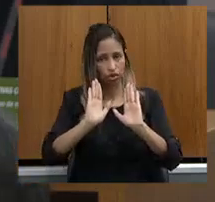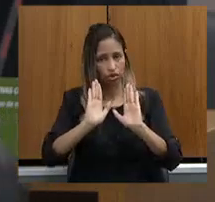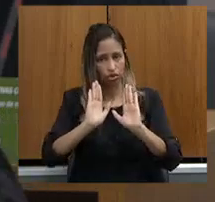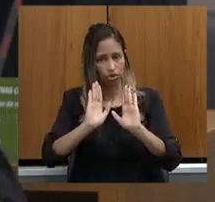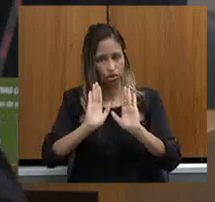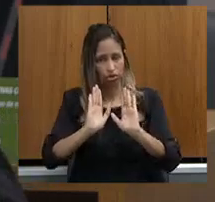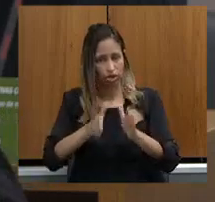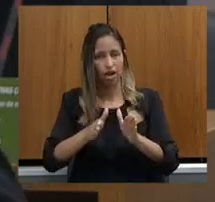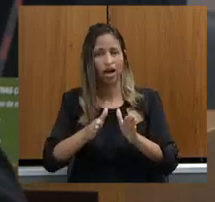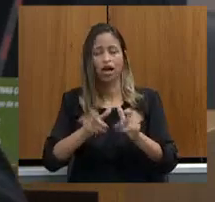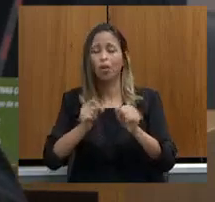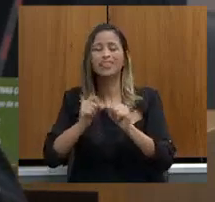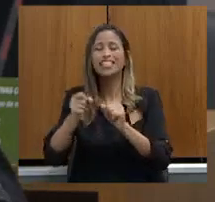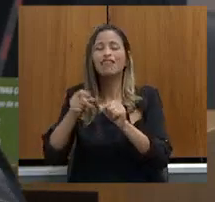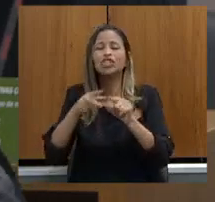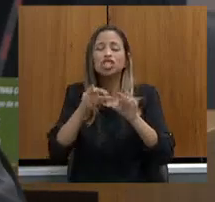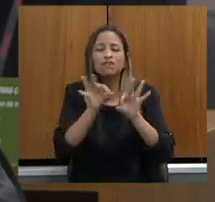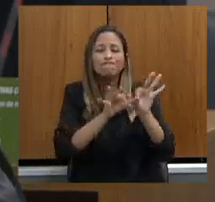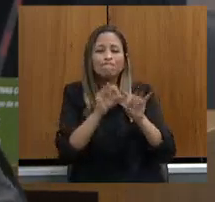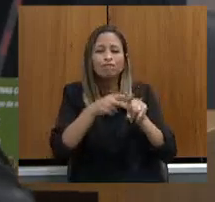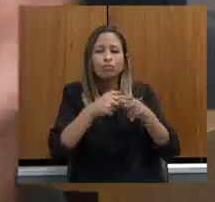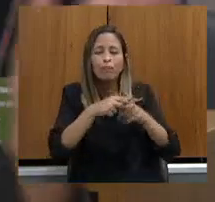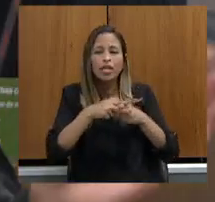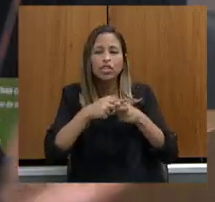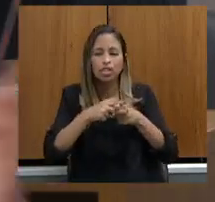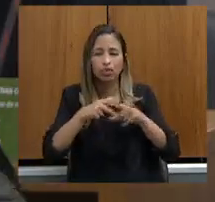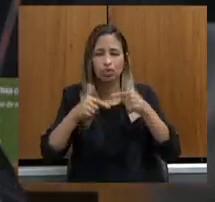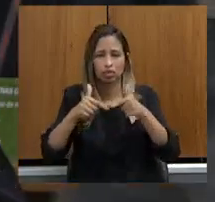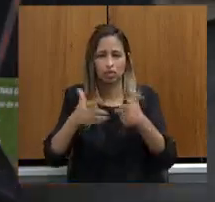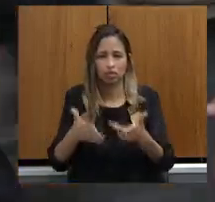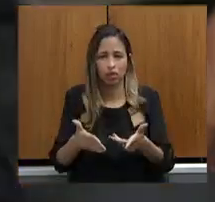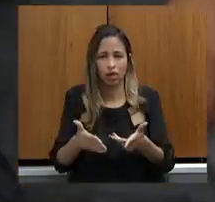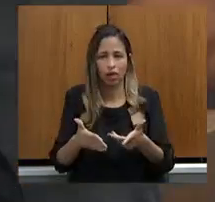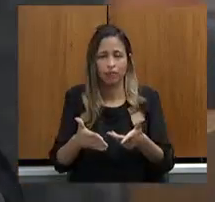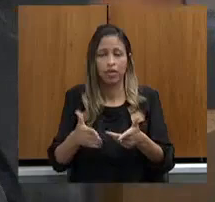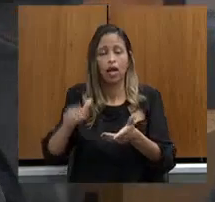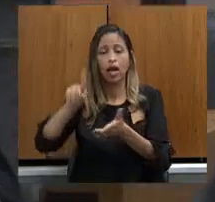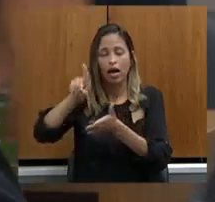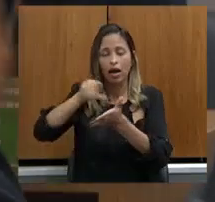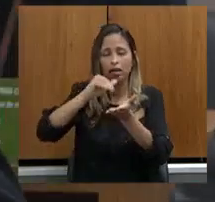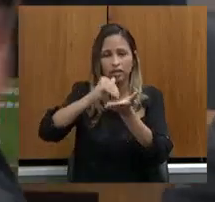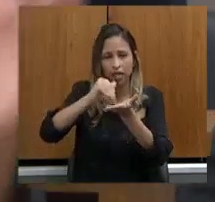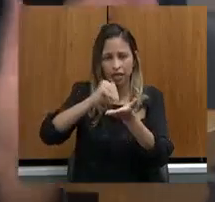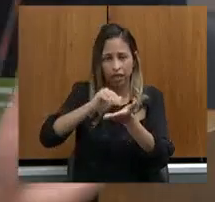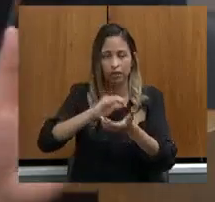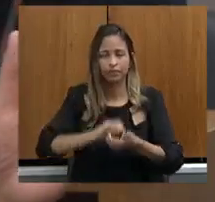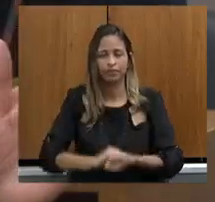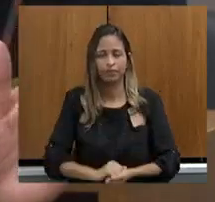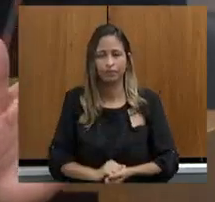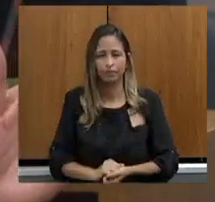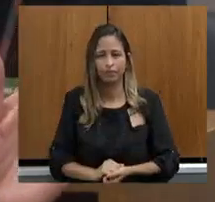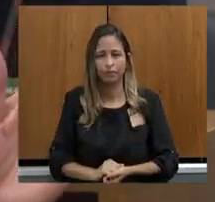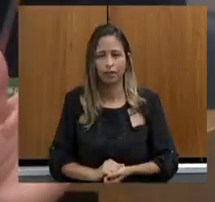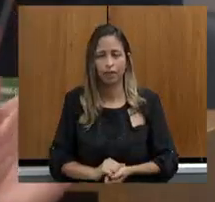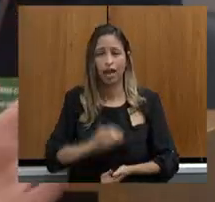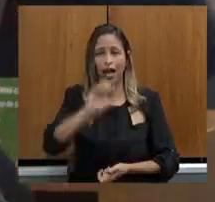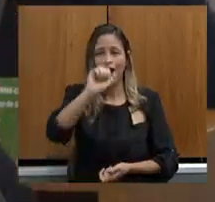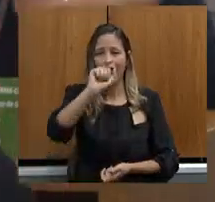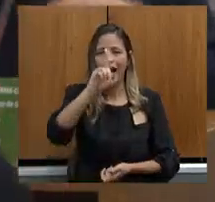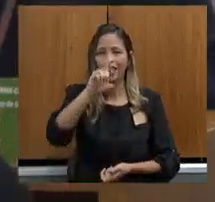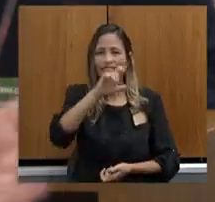o regime sem precisar de mexer na questão do servidores mas eu pergunto secretário é visão